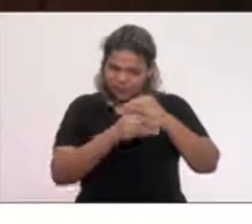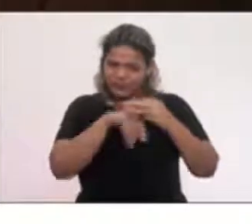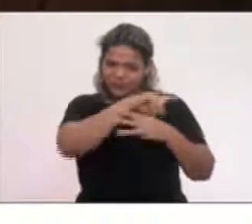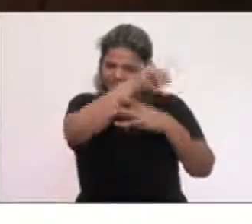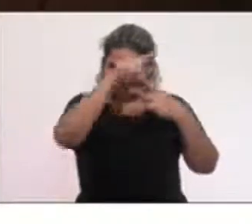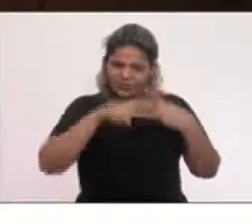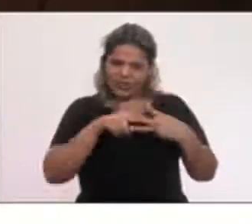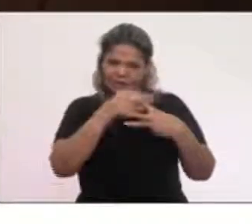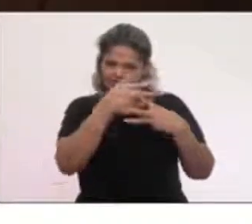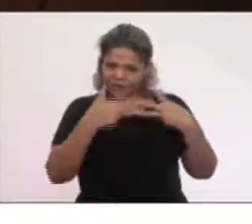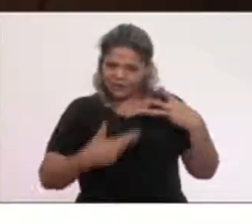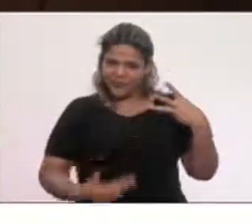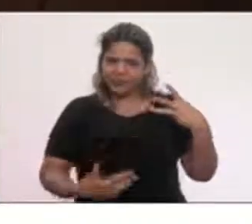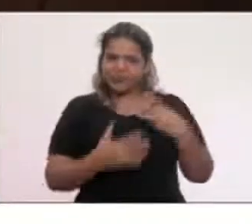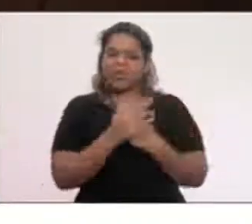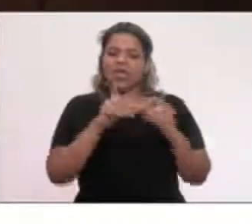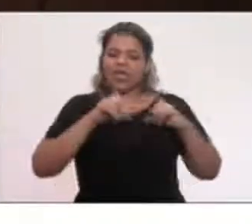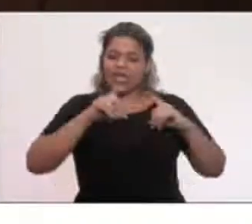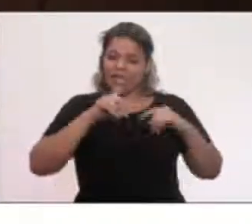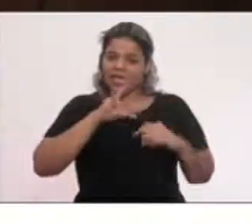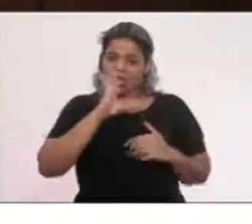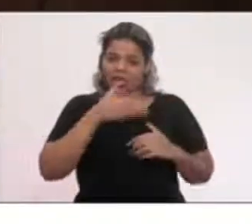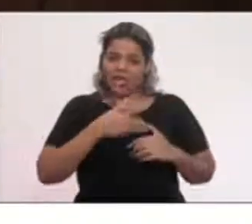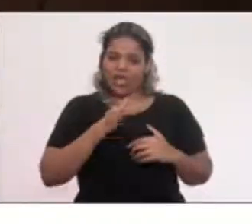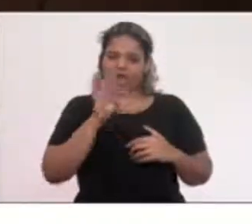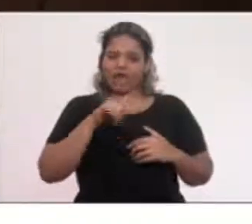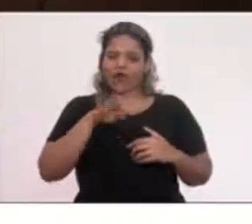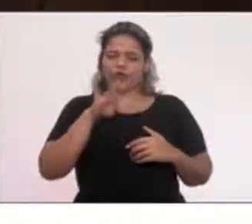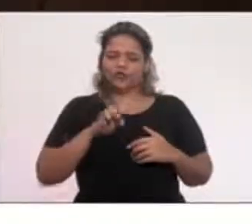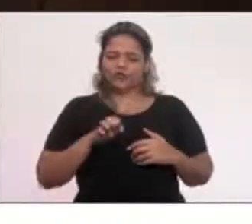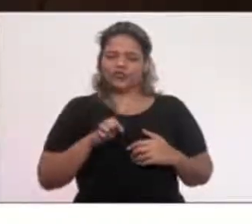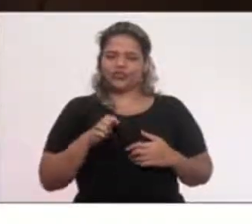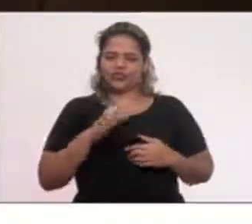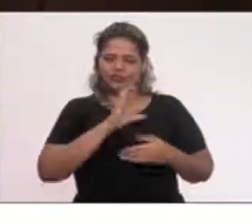três pilares, teria como fonte de financiamento